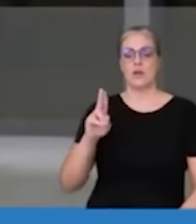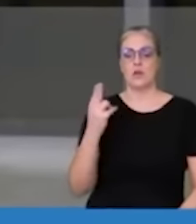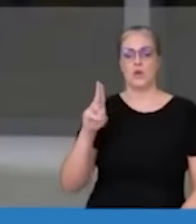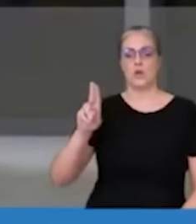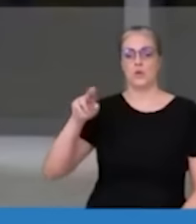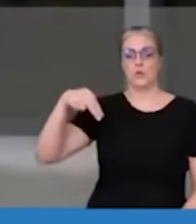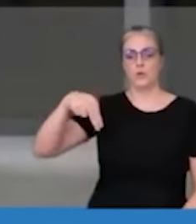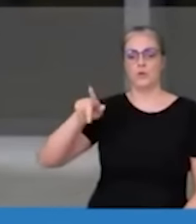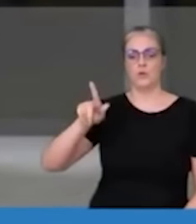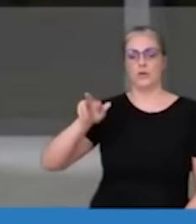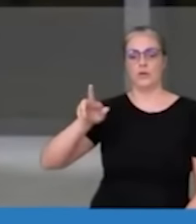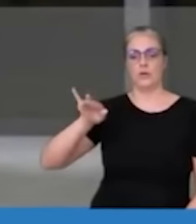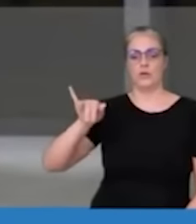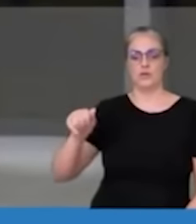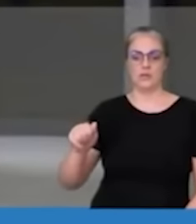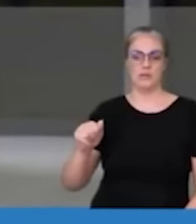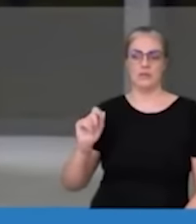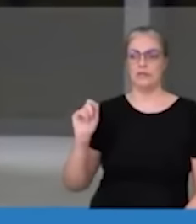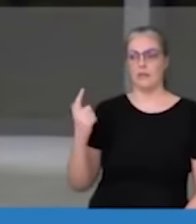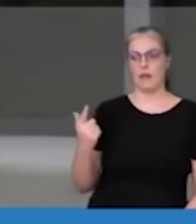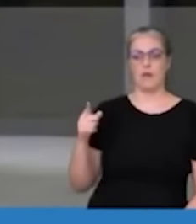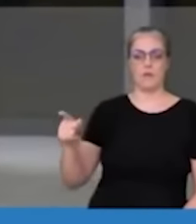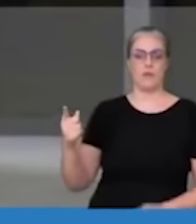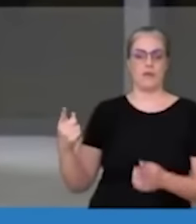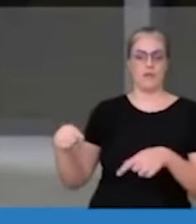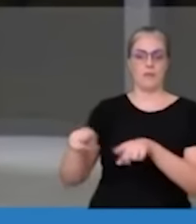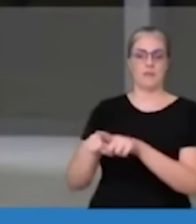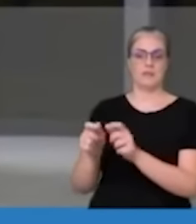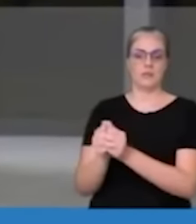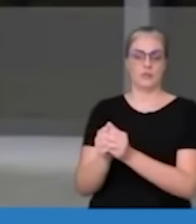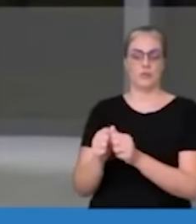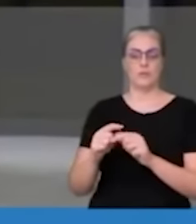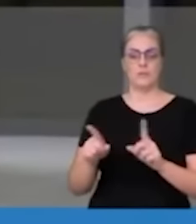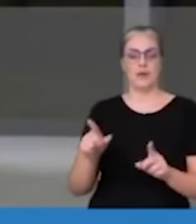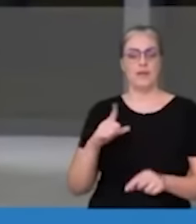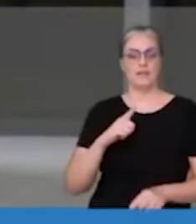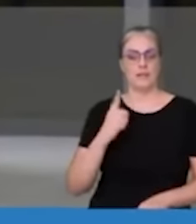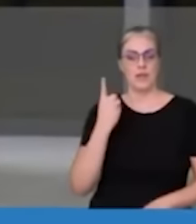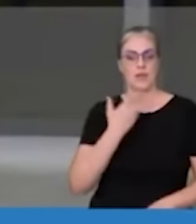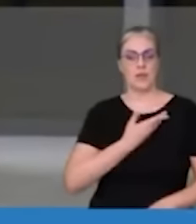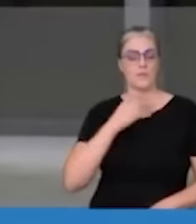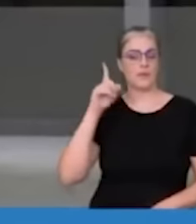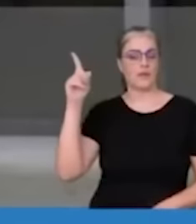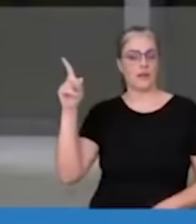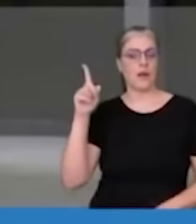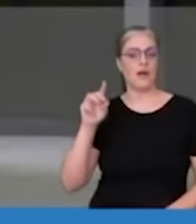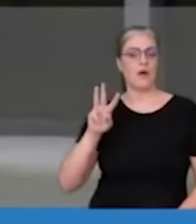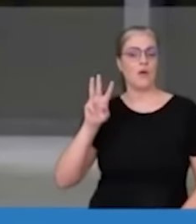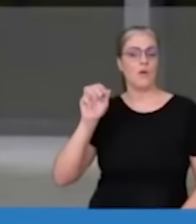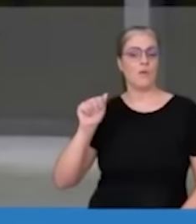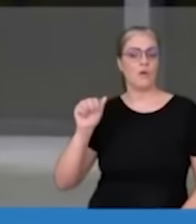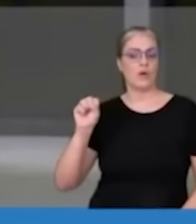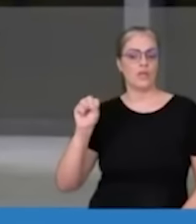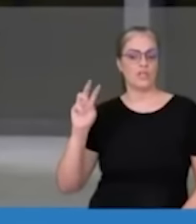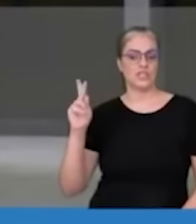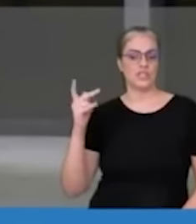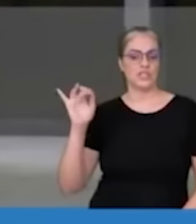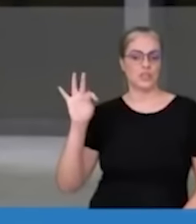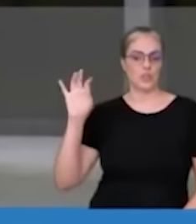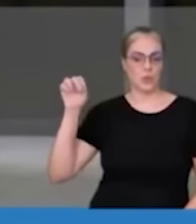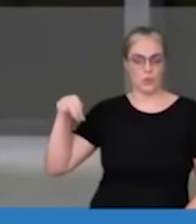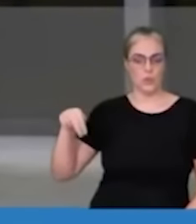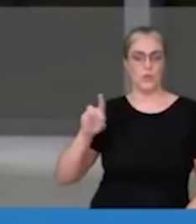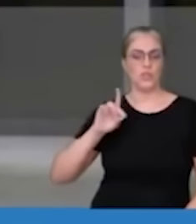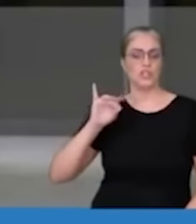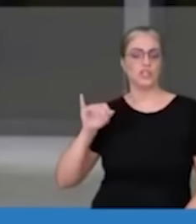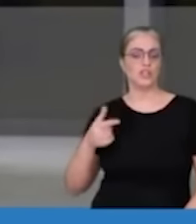Realmente, aliado do Bolsonaro. E agora ele tem um aliado lá em Washington, que vai tomar posse no dia 20